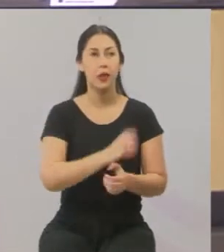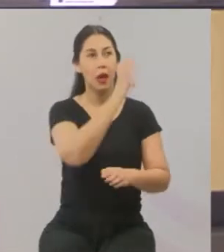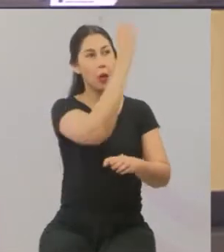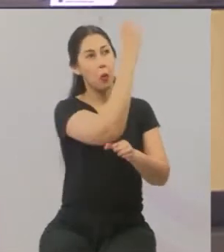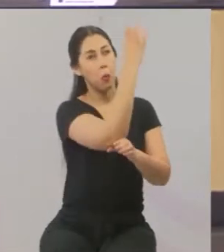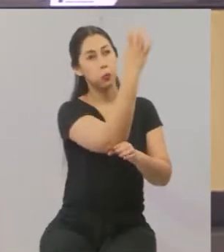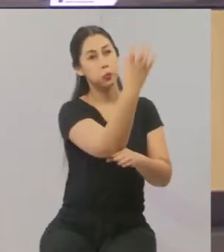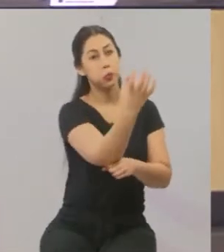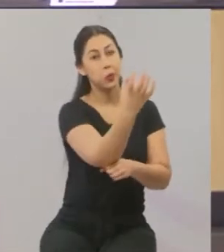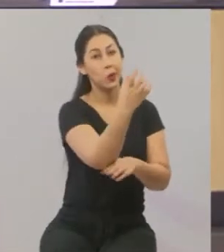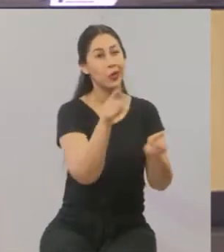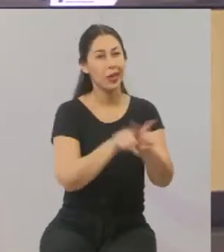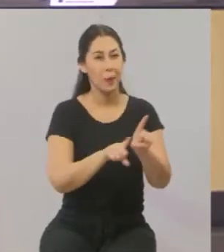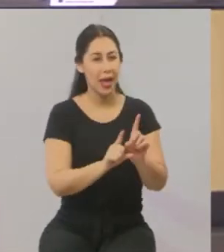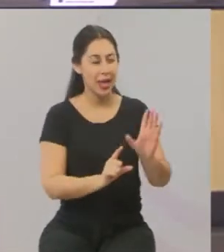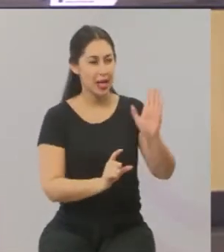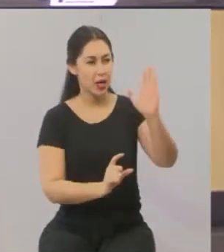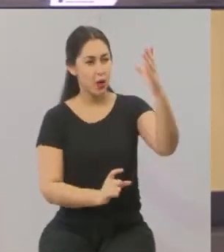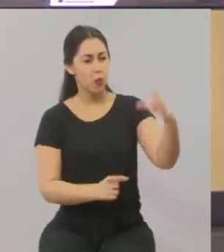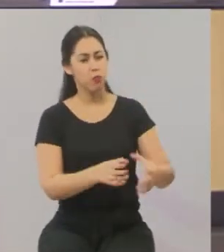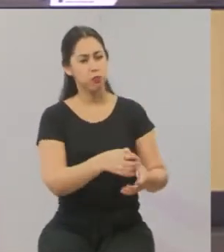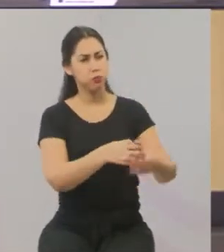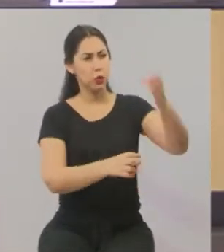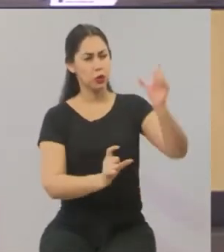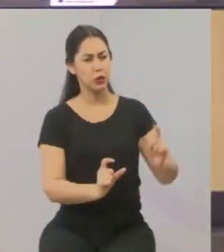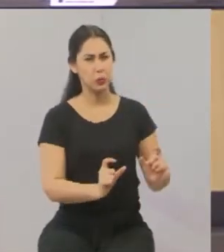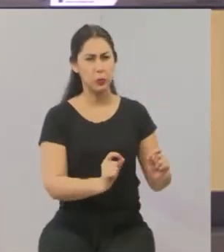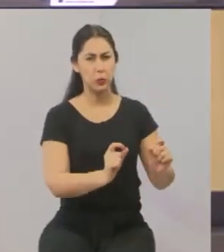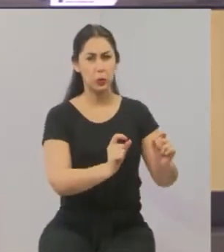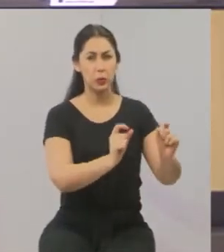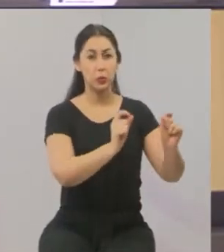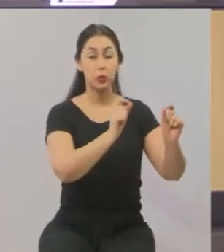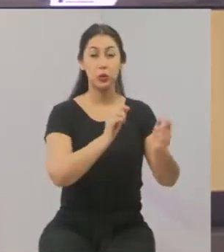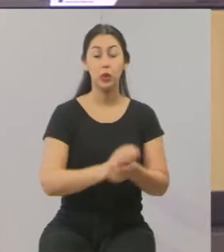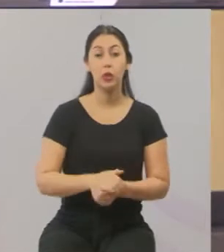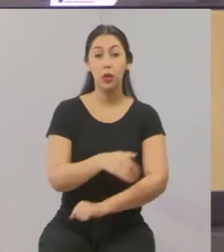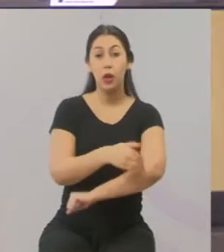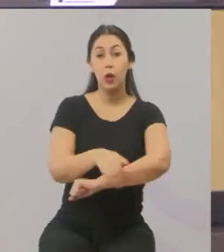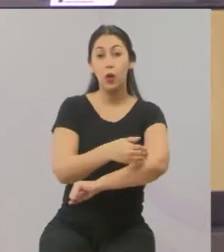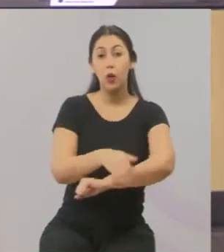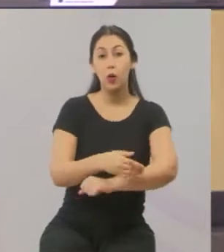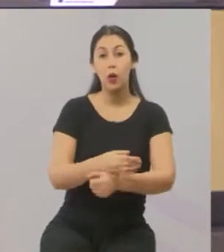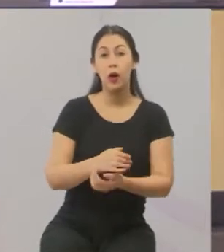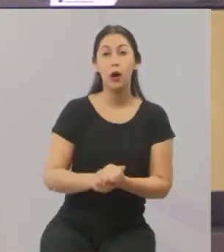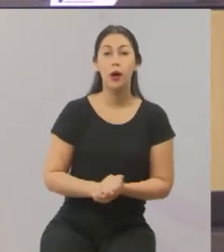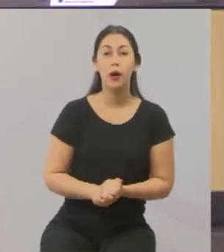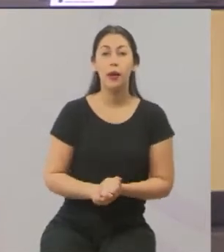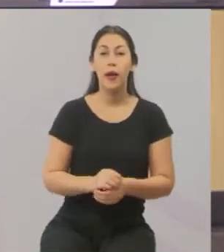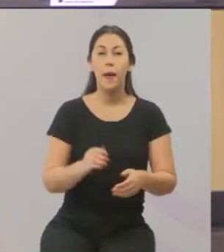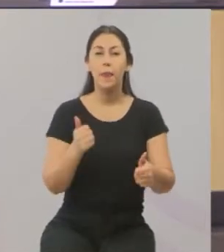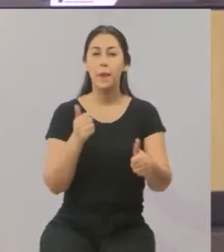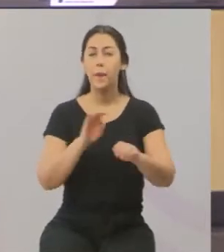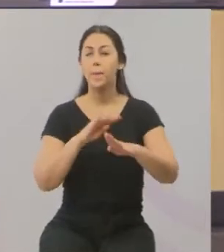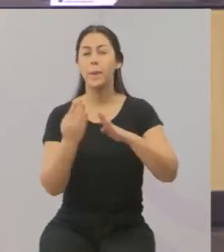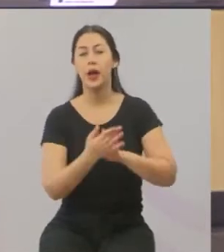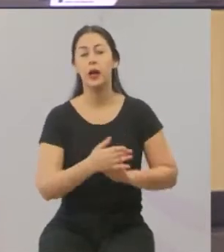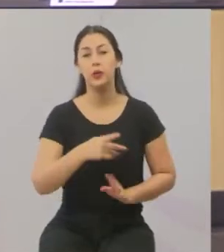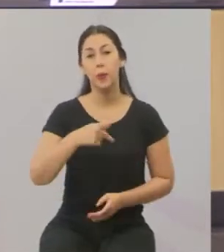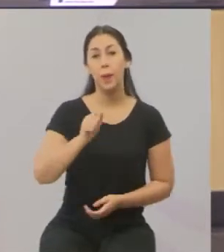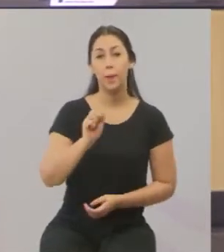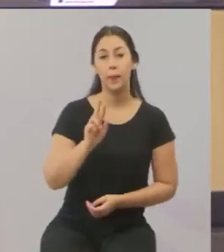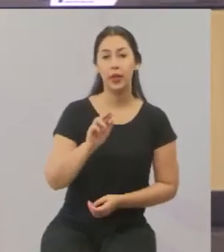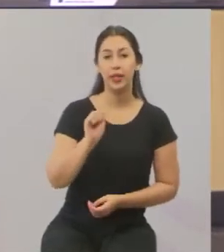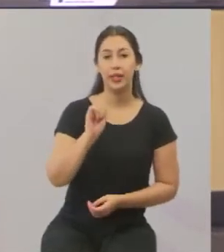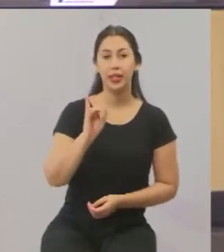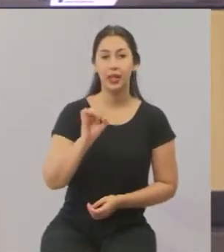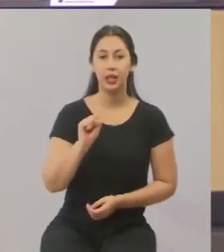e apresenta erosão junto à sua base na rua Professor Olinda de Almeida Mercadante, na região do Jardim Paraíso, em Jacareí. Autoria,